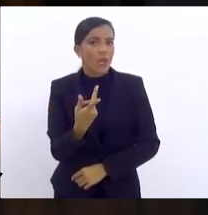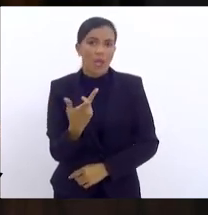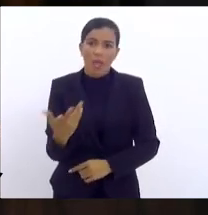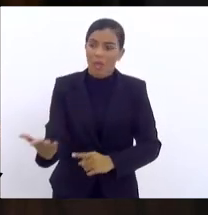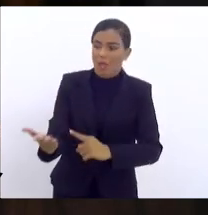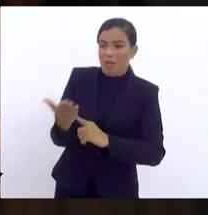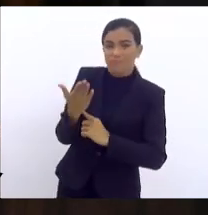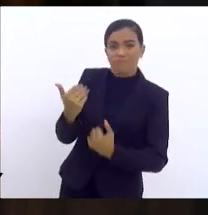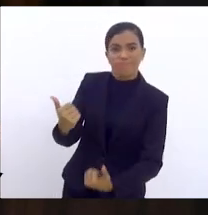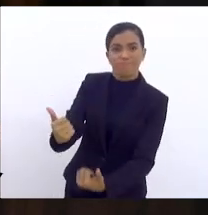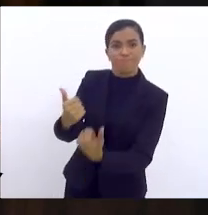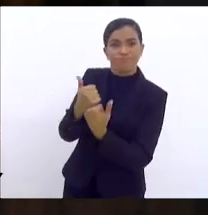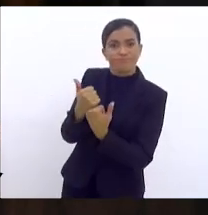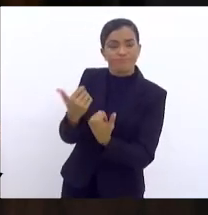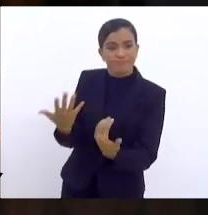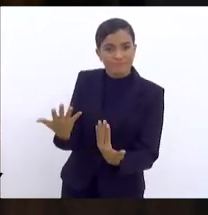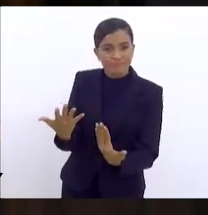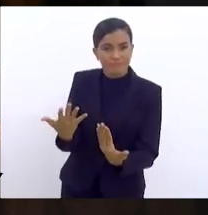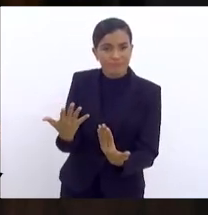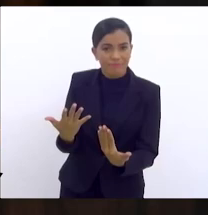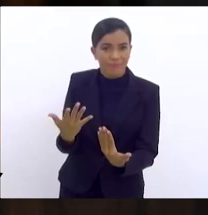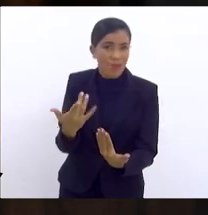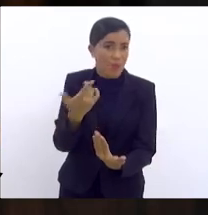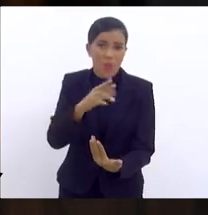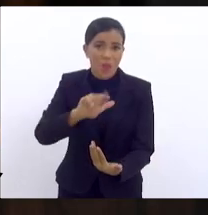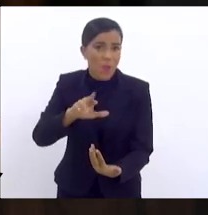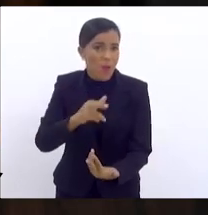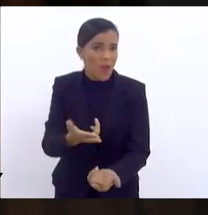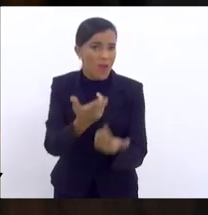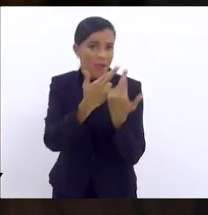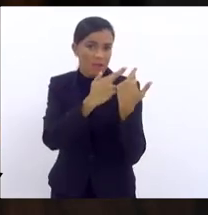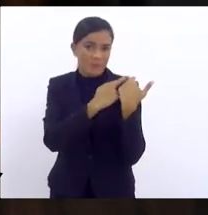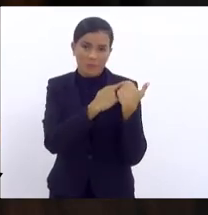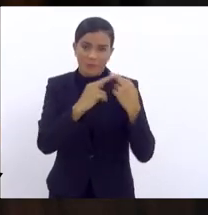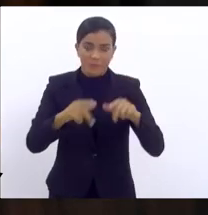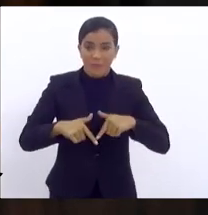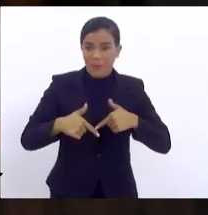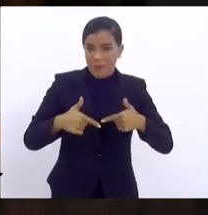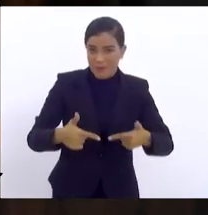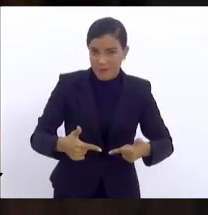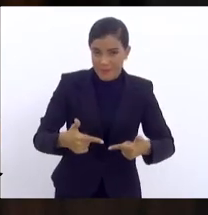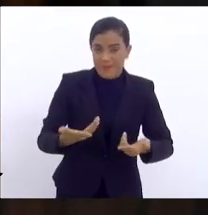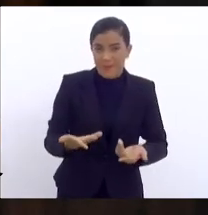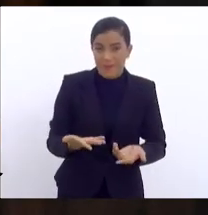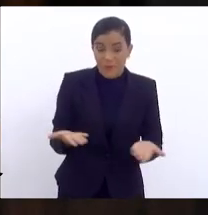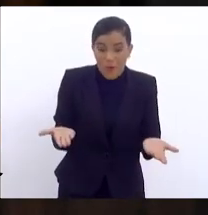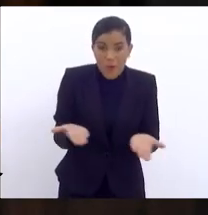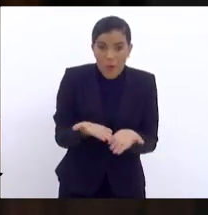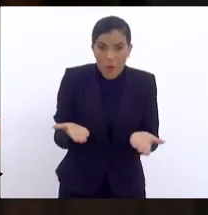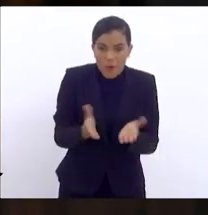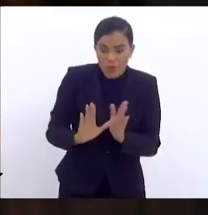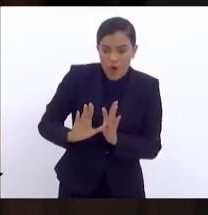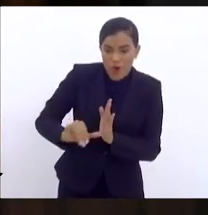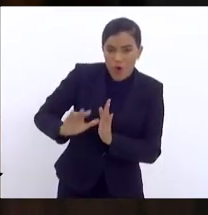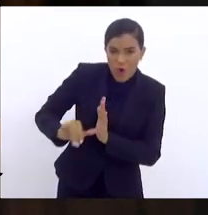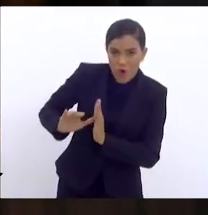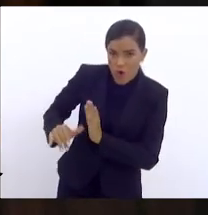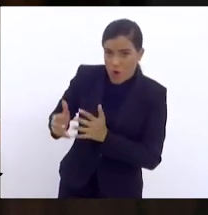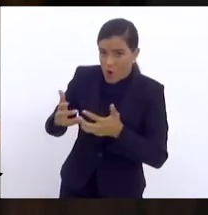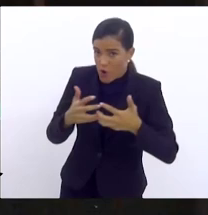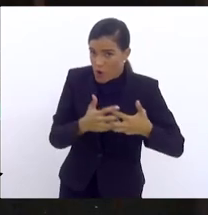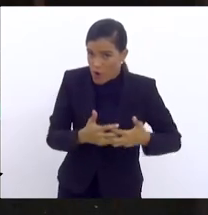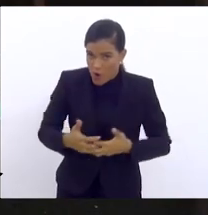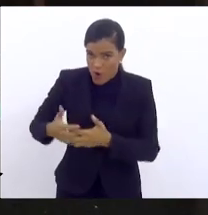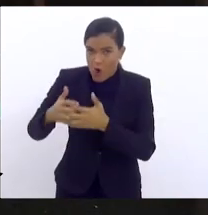naquilo que não tem competência para atuar Então se hoje o roubo de cargas está